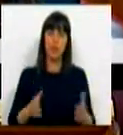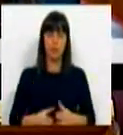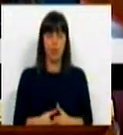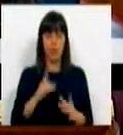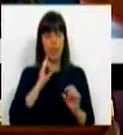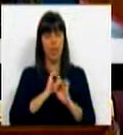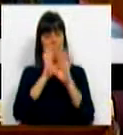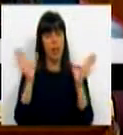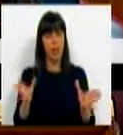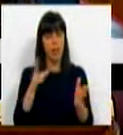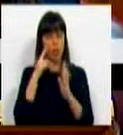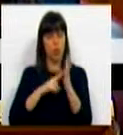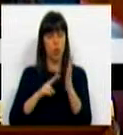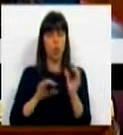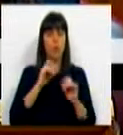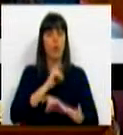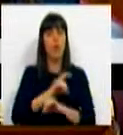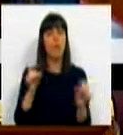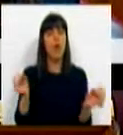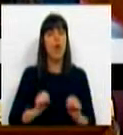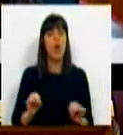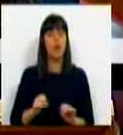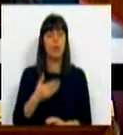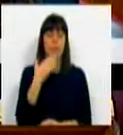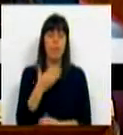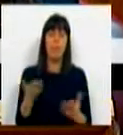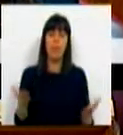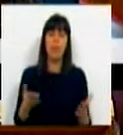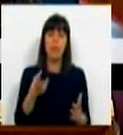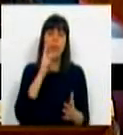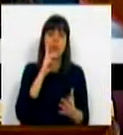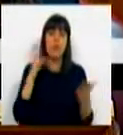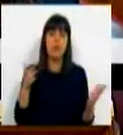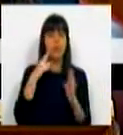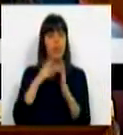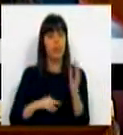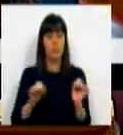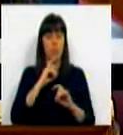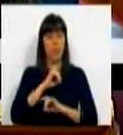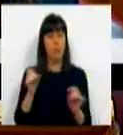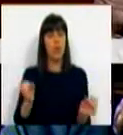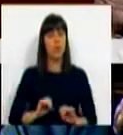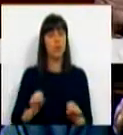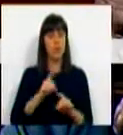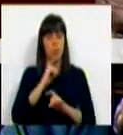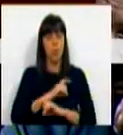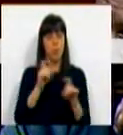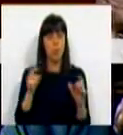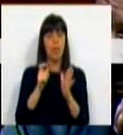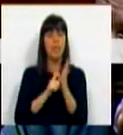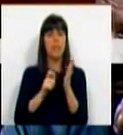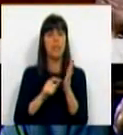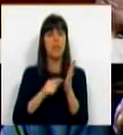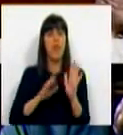E claramente não leu o comunicado. Peço muita desculpa, mas não leu o comunicado. No comunicado está